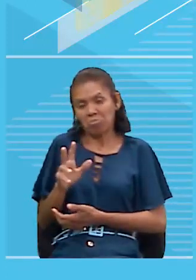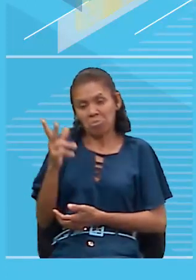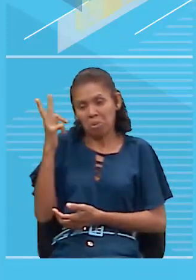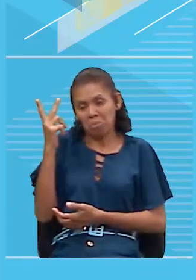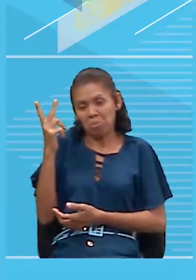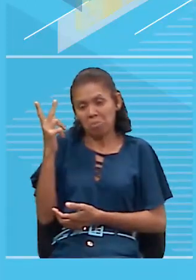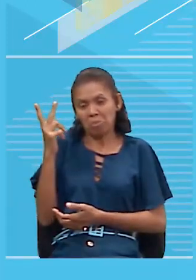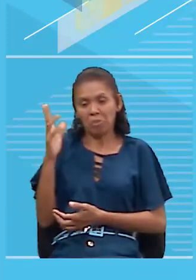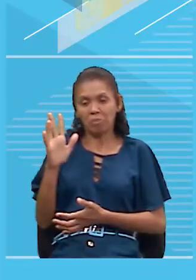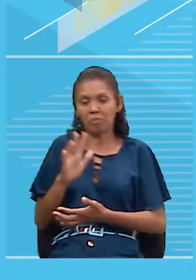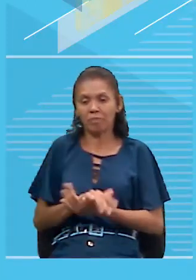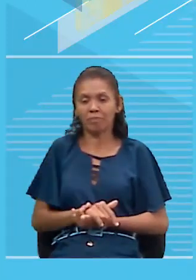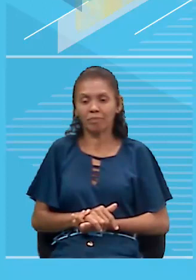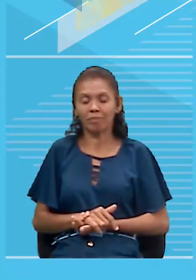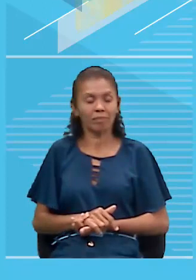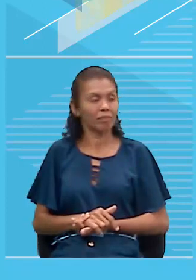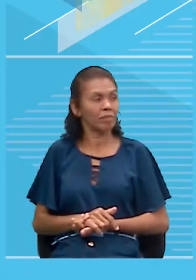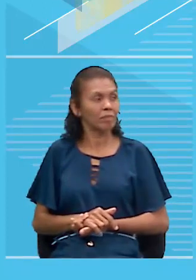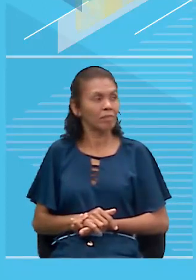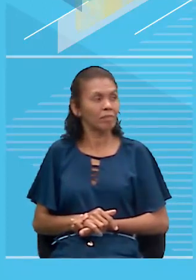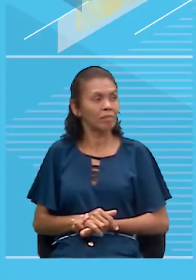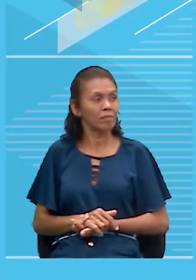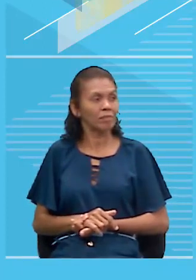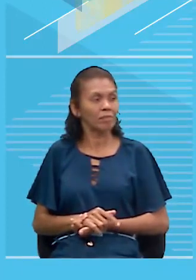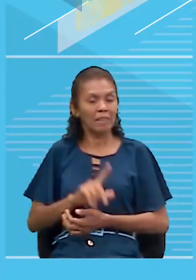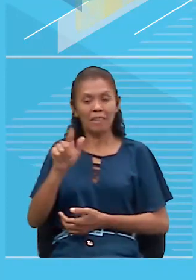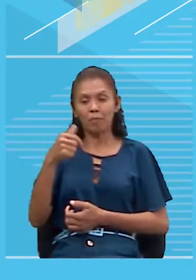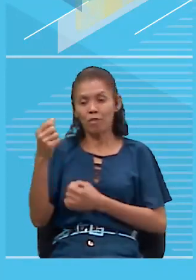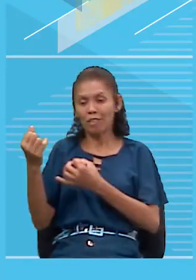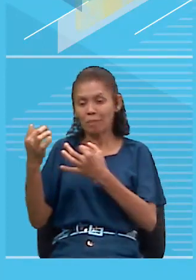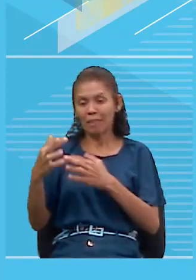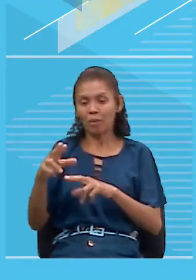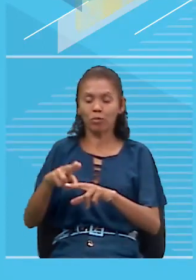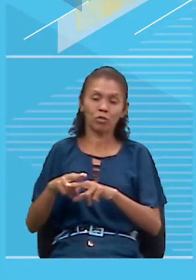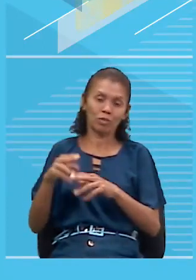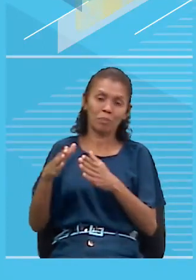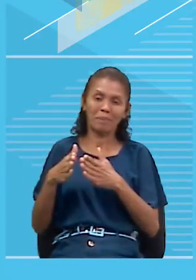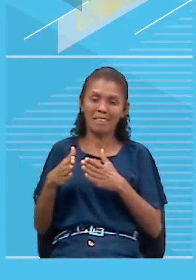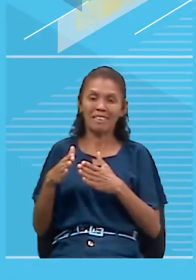lá vai a foto depois eu explico porque que eu perguntei a idade de vocês meninas